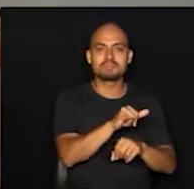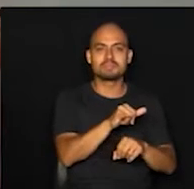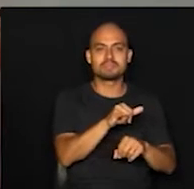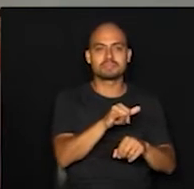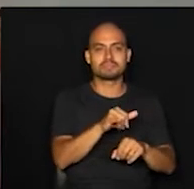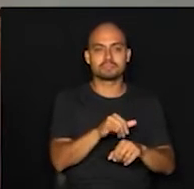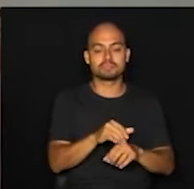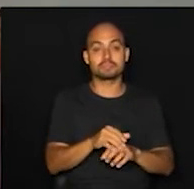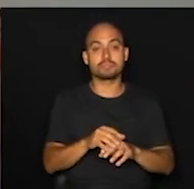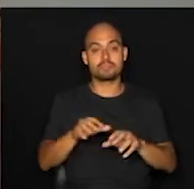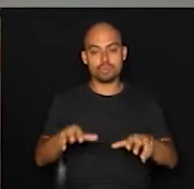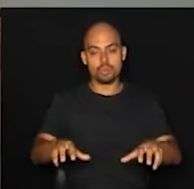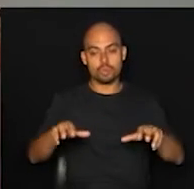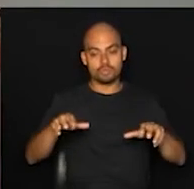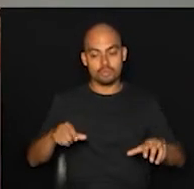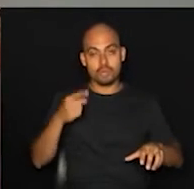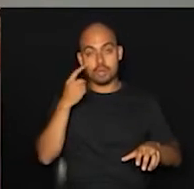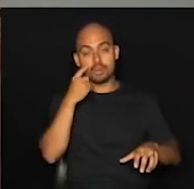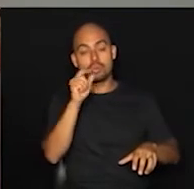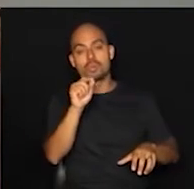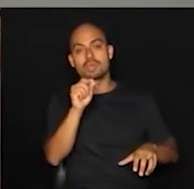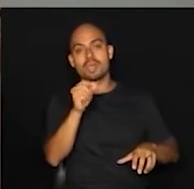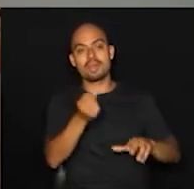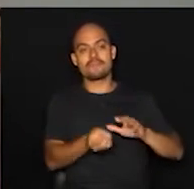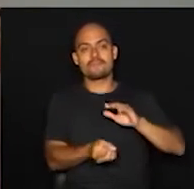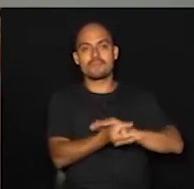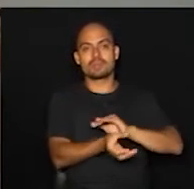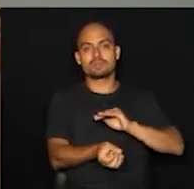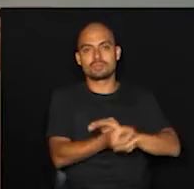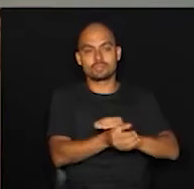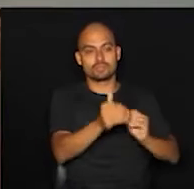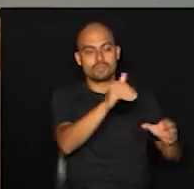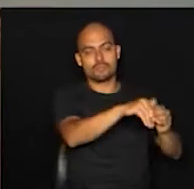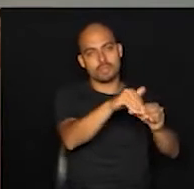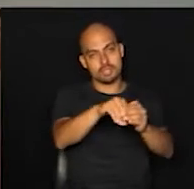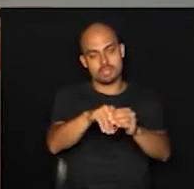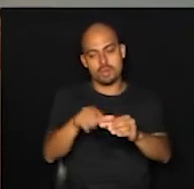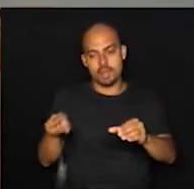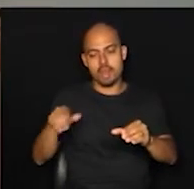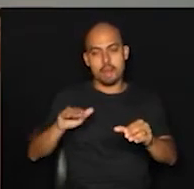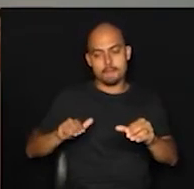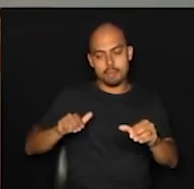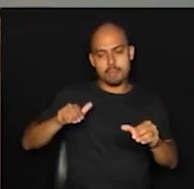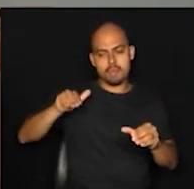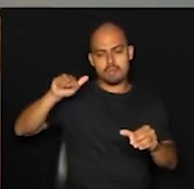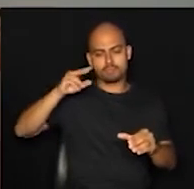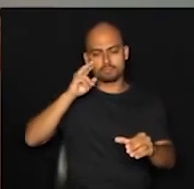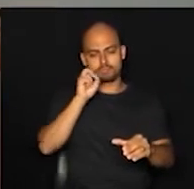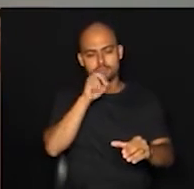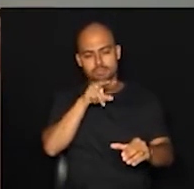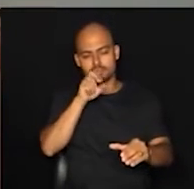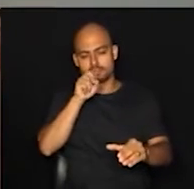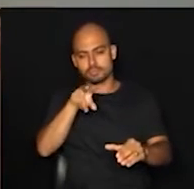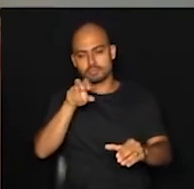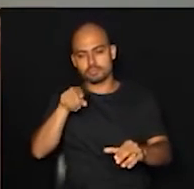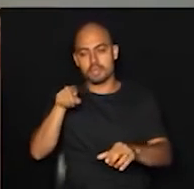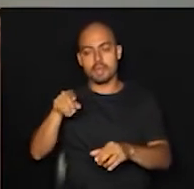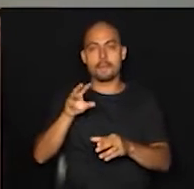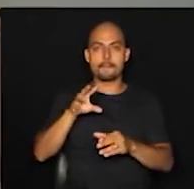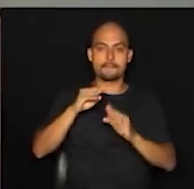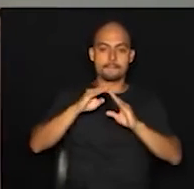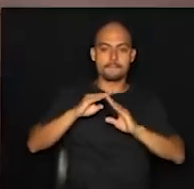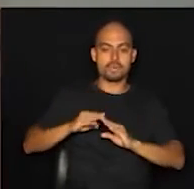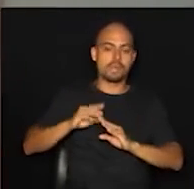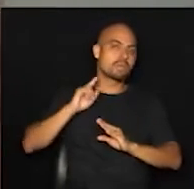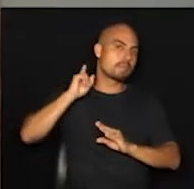vendo a fraude eleitoral nas campanhas eleitorais e na votação. Então, ela estava no interior de Minas, estava tendo uma votação